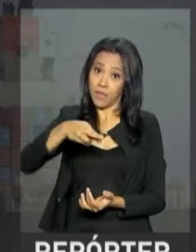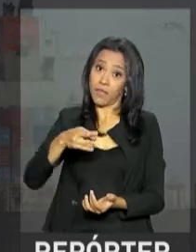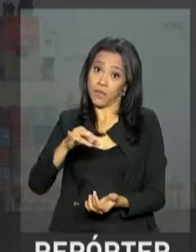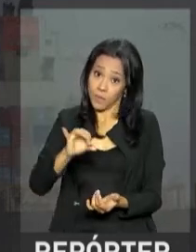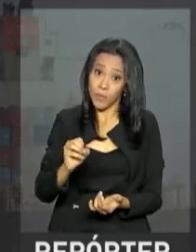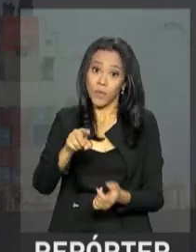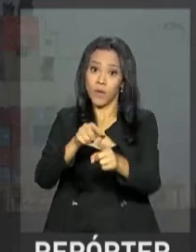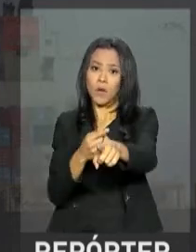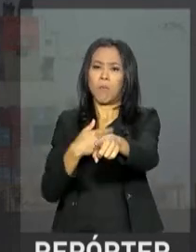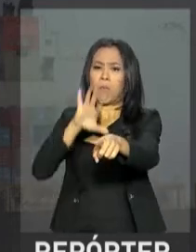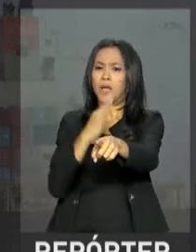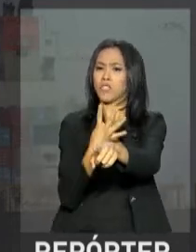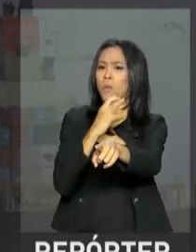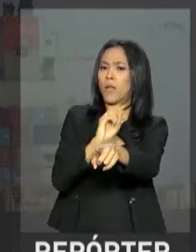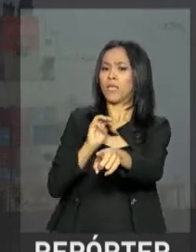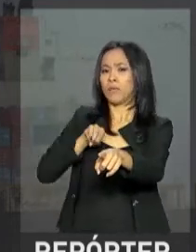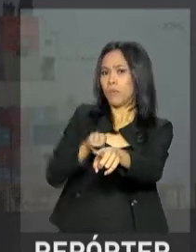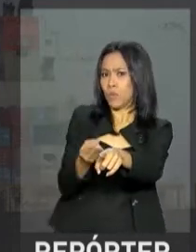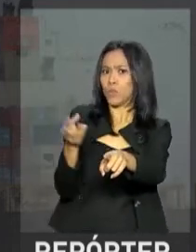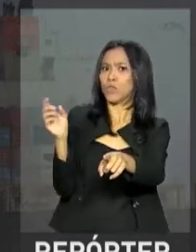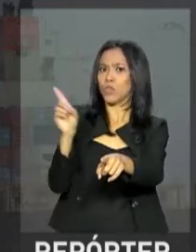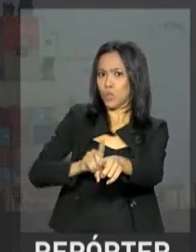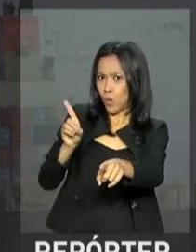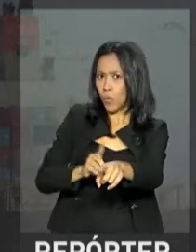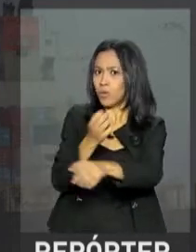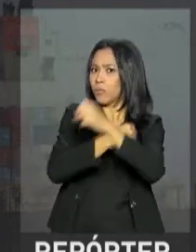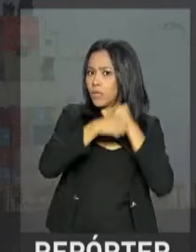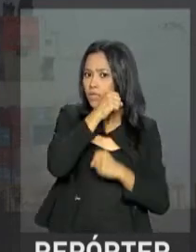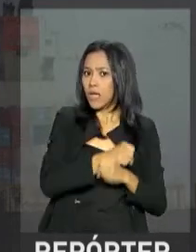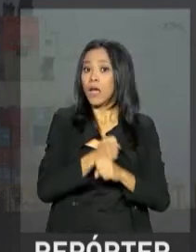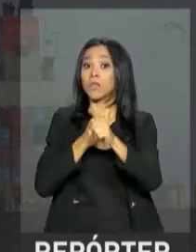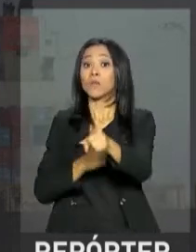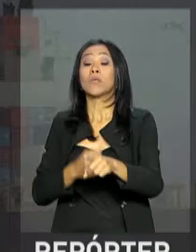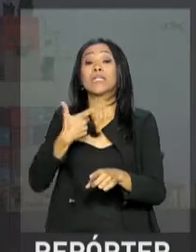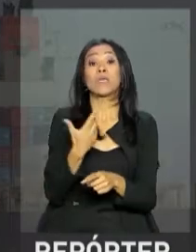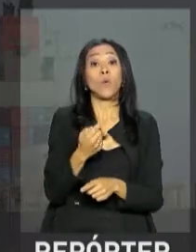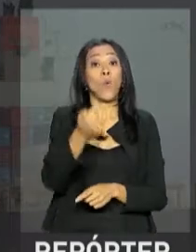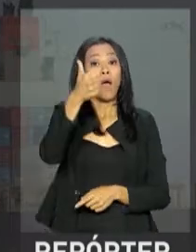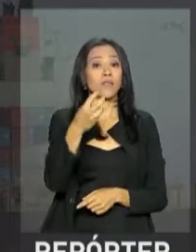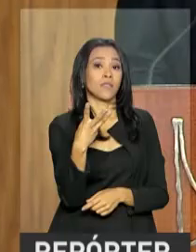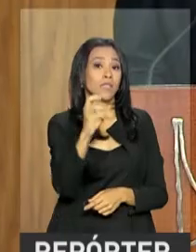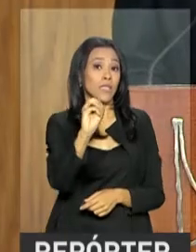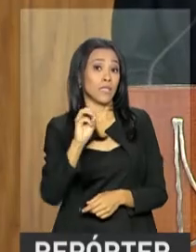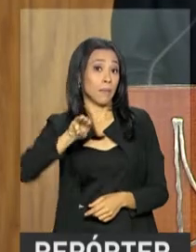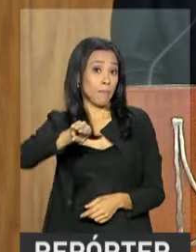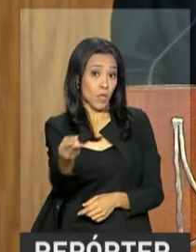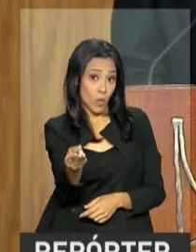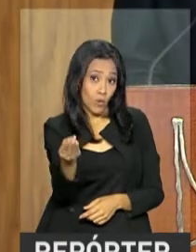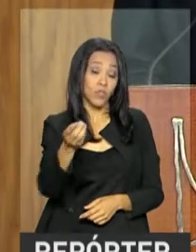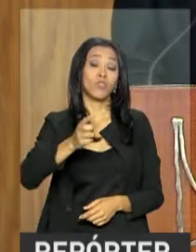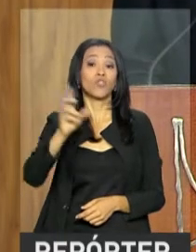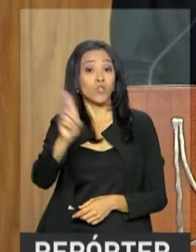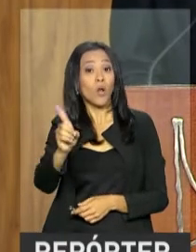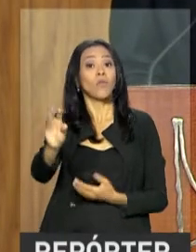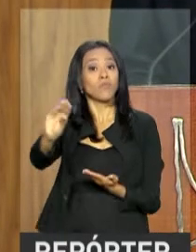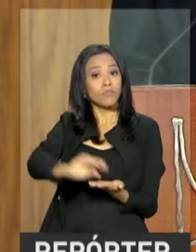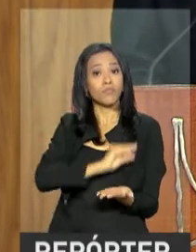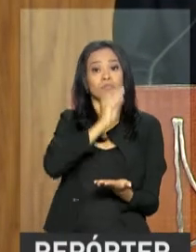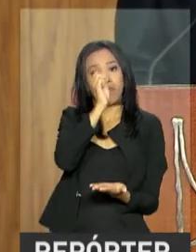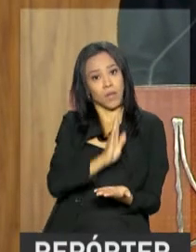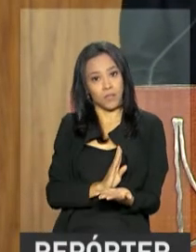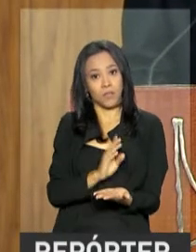de dólares no ano passado com vantagem de quase 30 milhões de dólares para o brasil a segurança é uma das preocupações